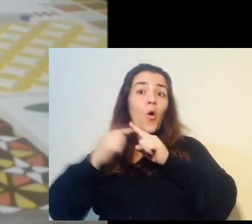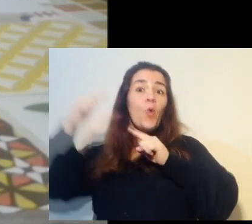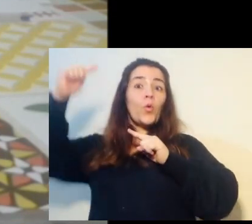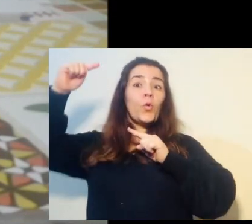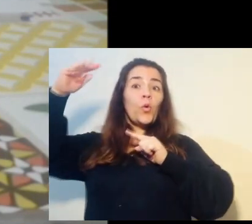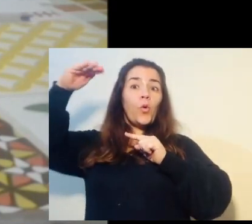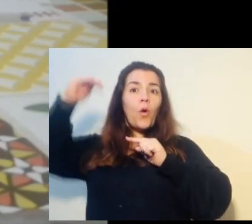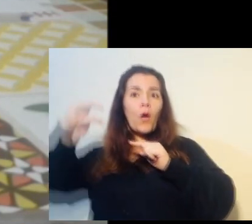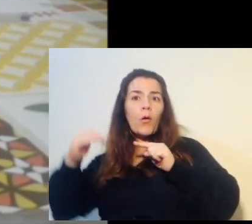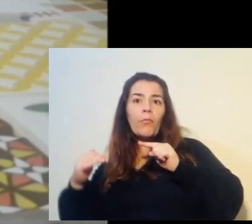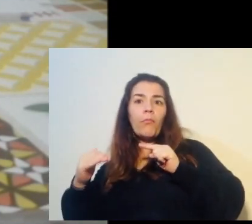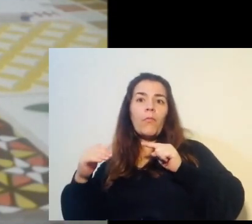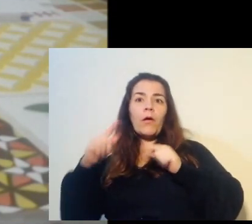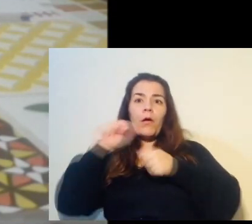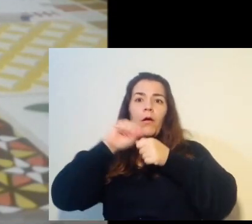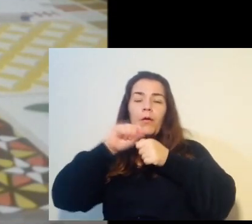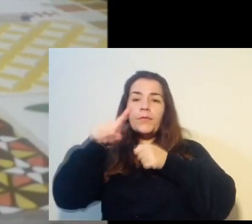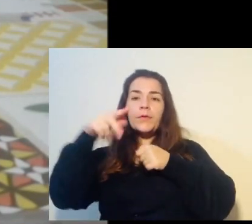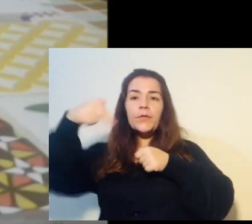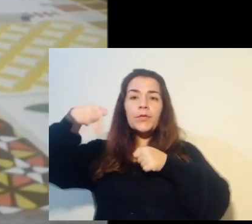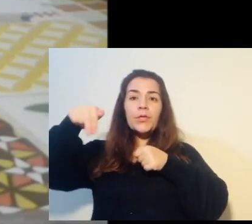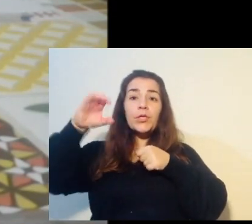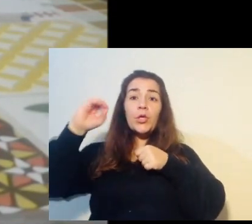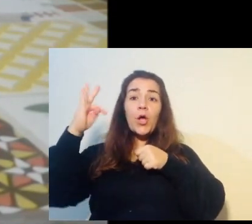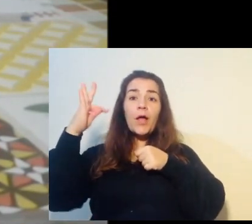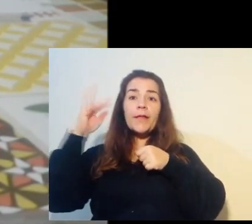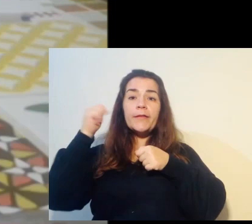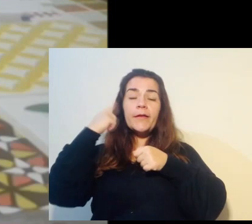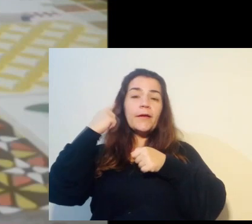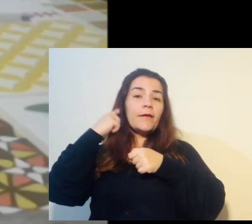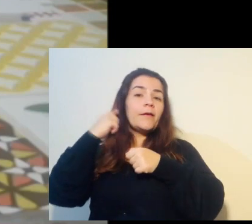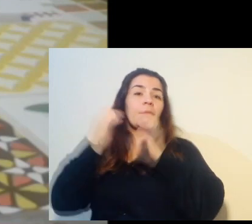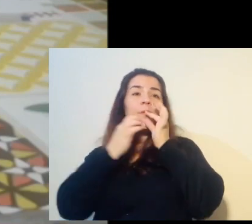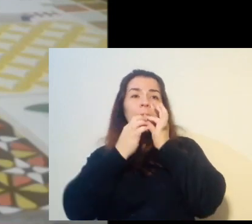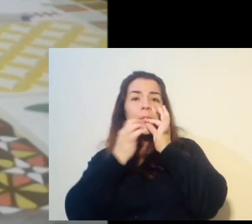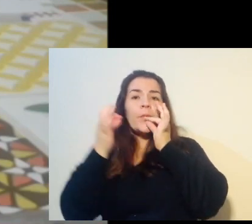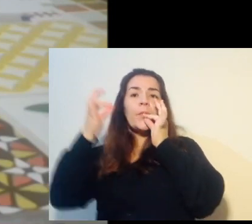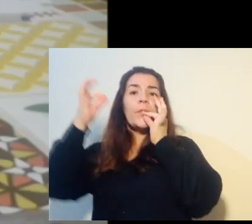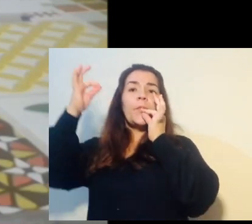oitava maior ou menor. Por exemplo, se eu faço essa nota aqui,